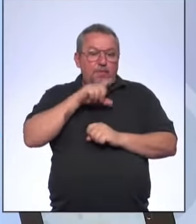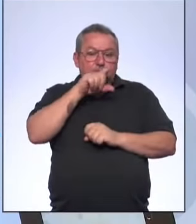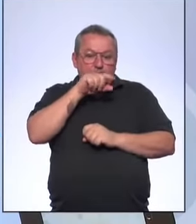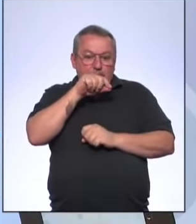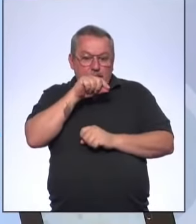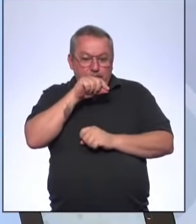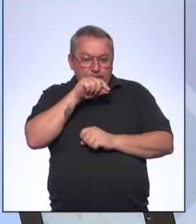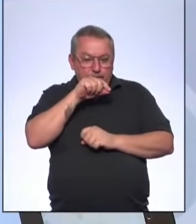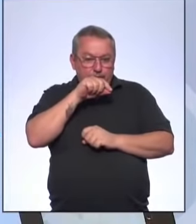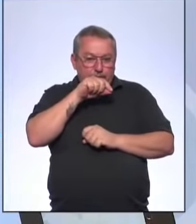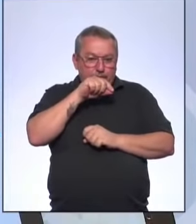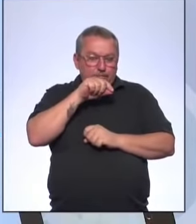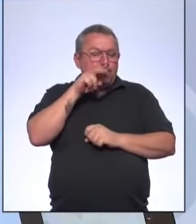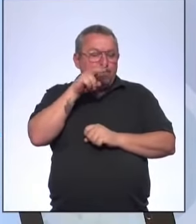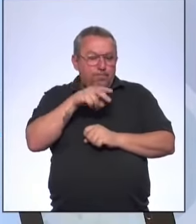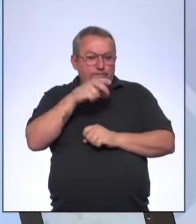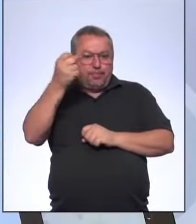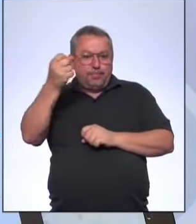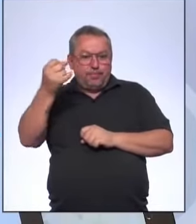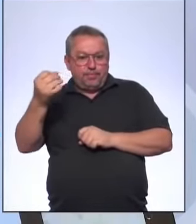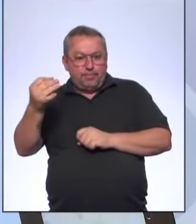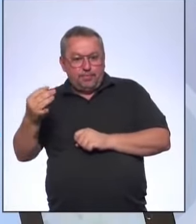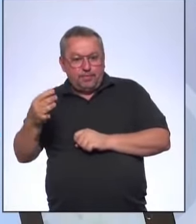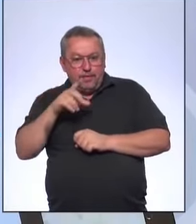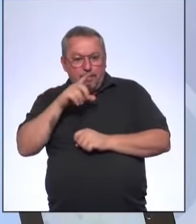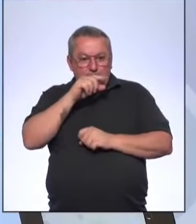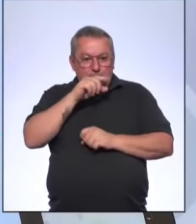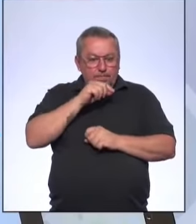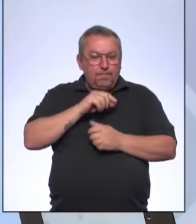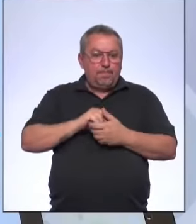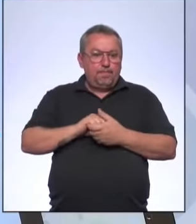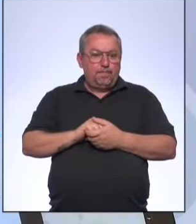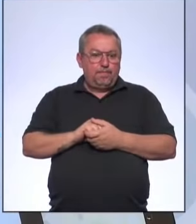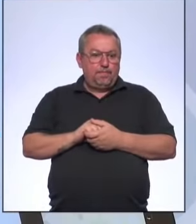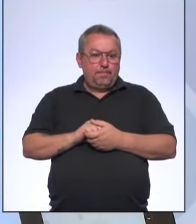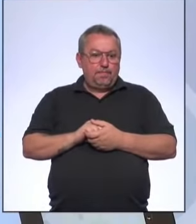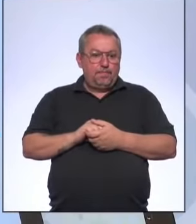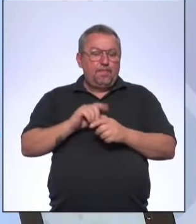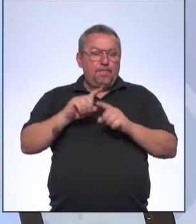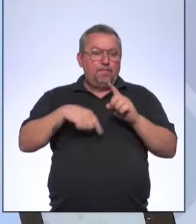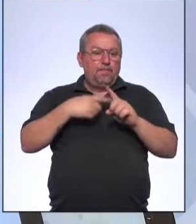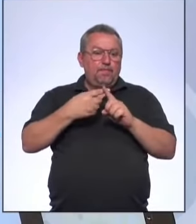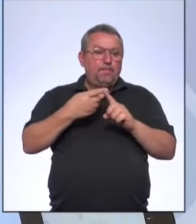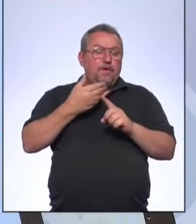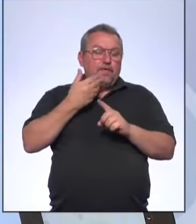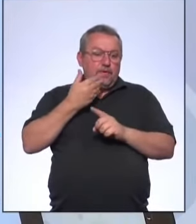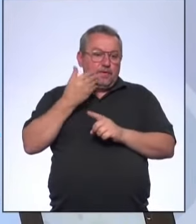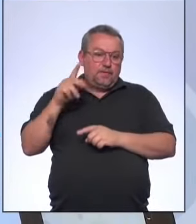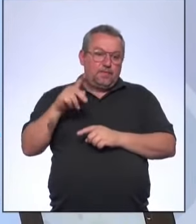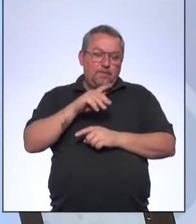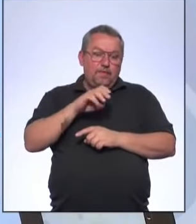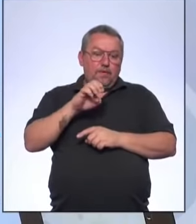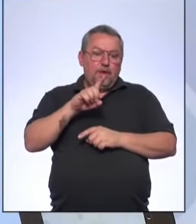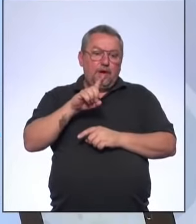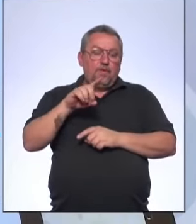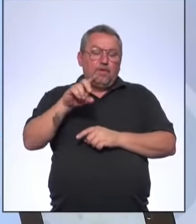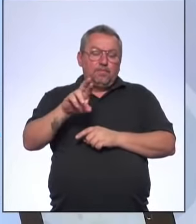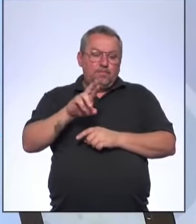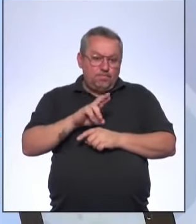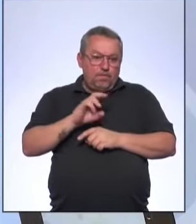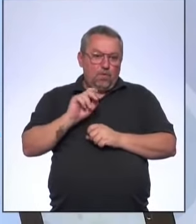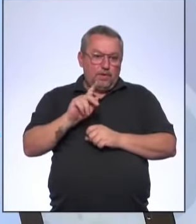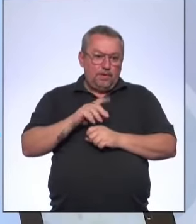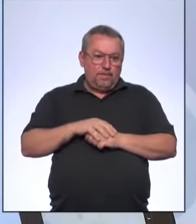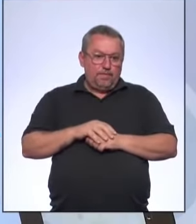e os animais dois pontos os animais que são fortes ok fica mais fácil para o professor eddy lei a sua resposta